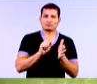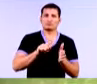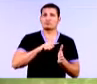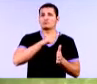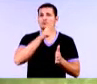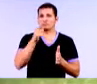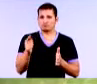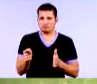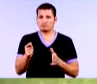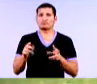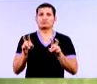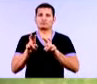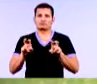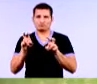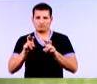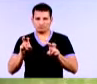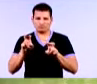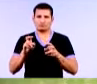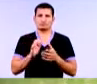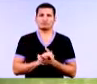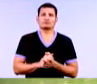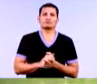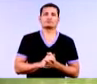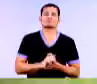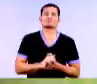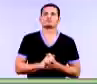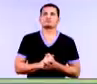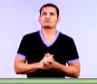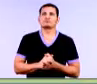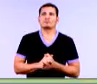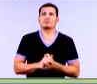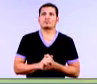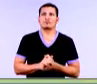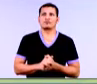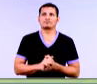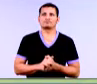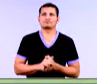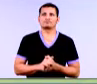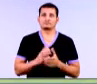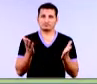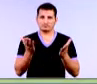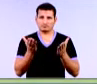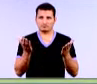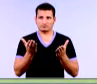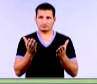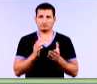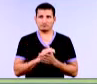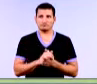possam aperfeiçoar a técnica de desenvolvimento. E agora, vamos dar uma olhada